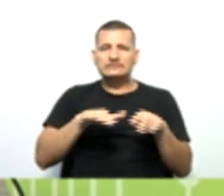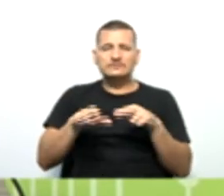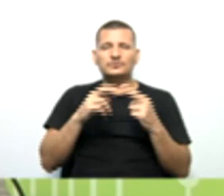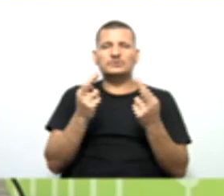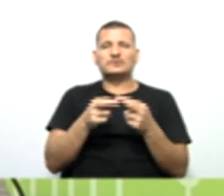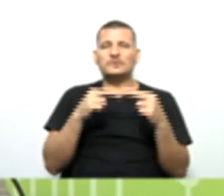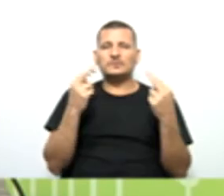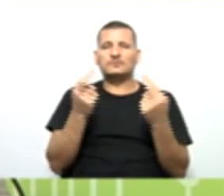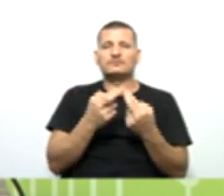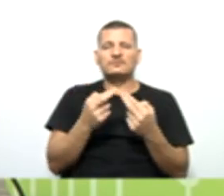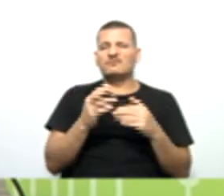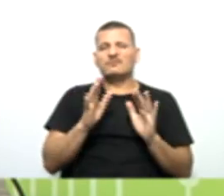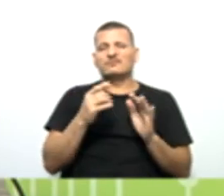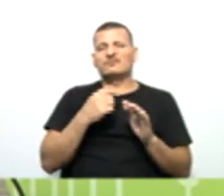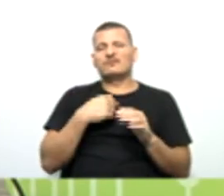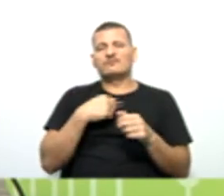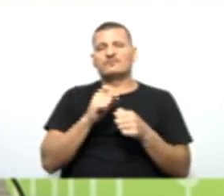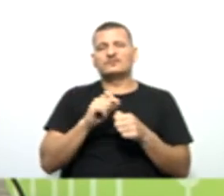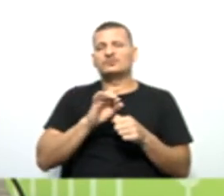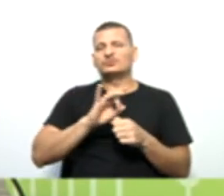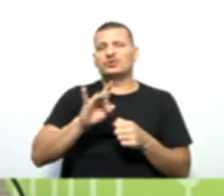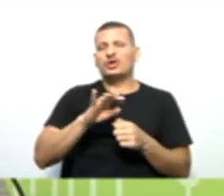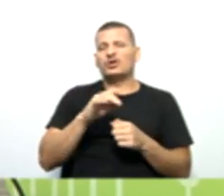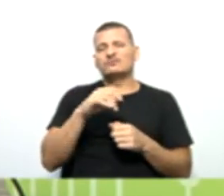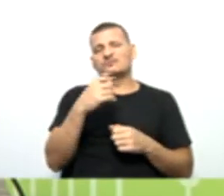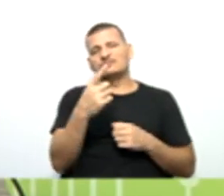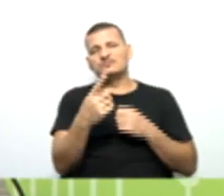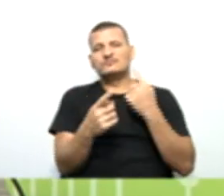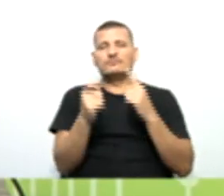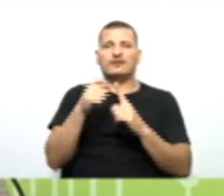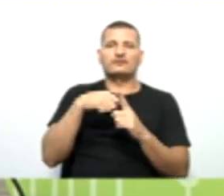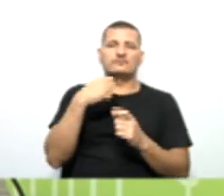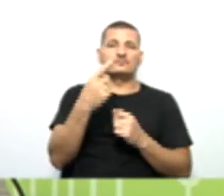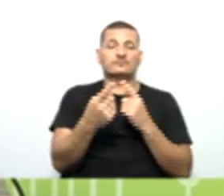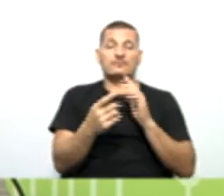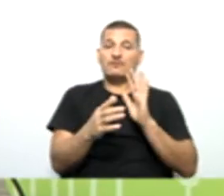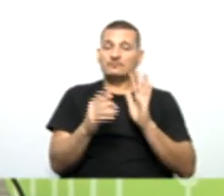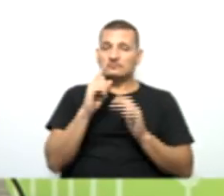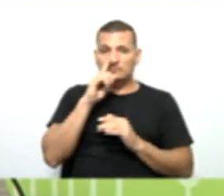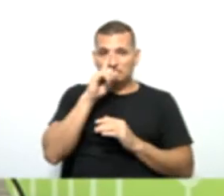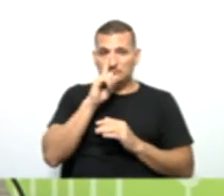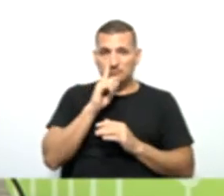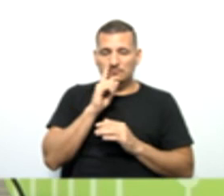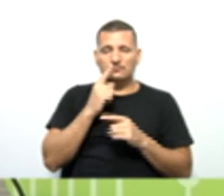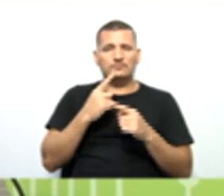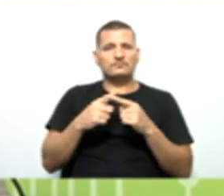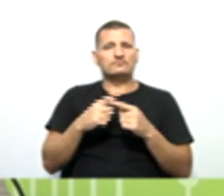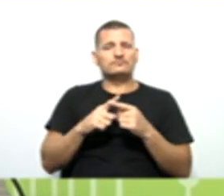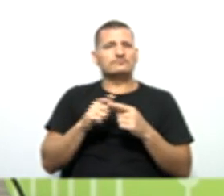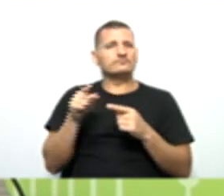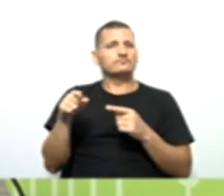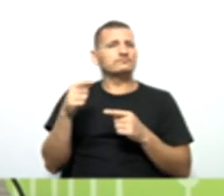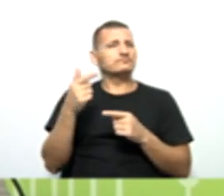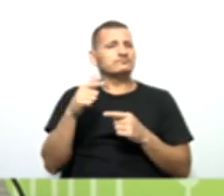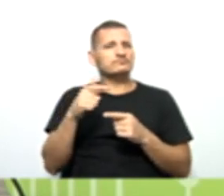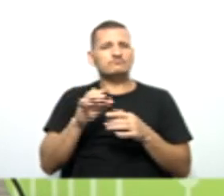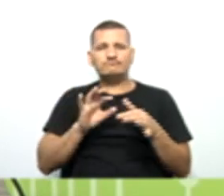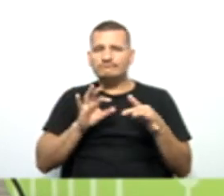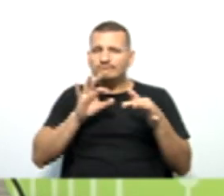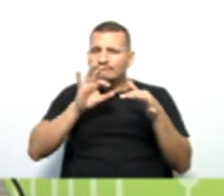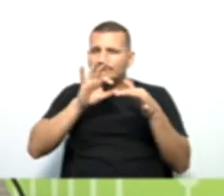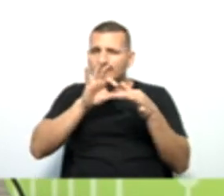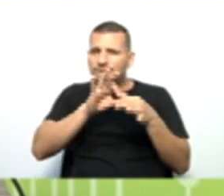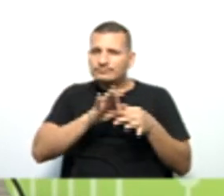Diz, não, eu vou fazer isso só uma vez por mês. Isso é um risco. Além de você não estar conseguindo alinhar as